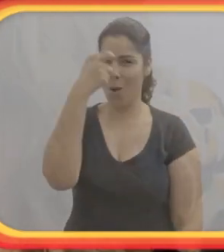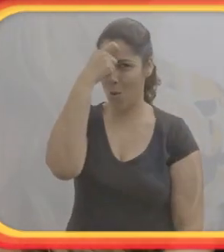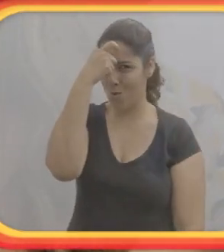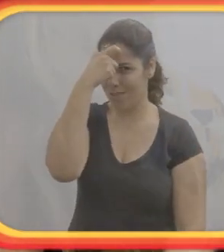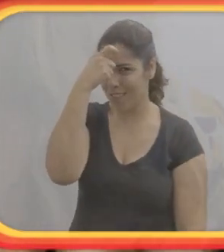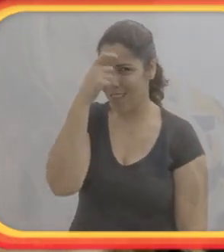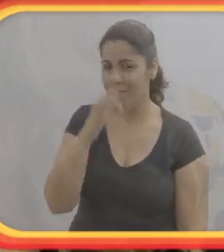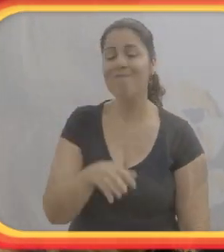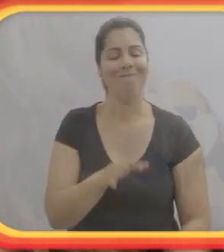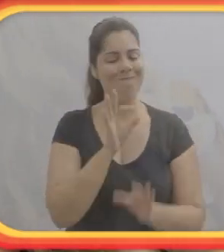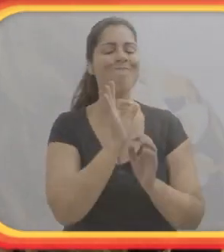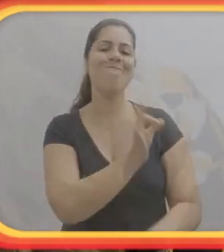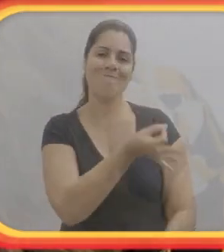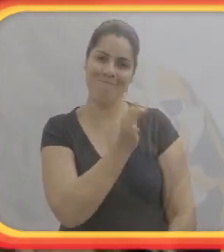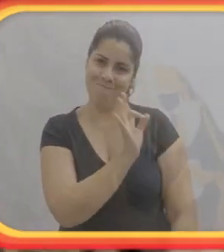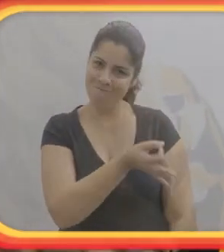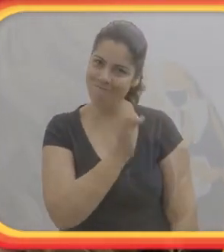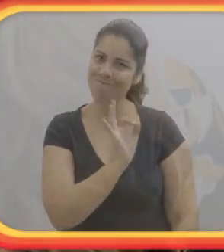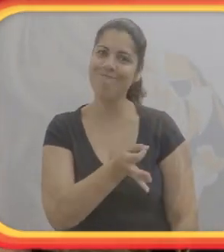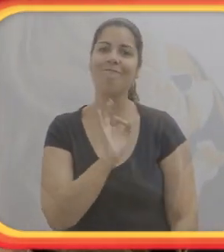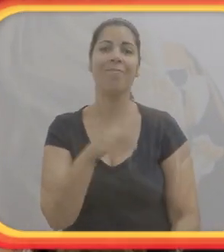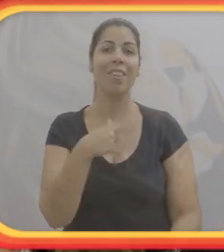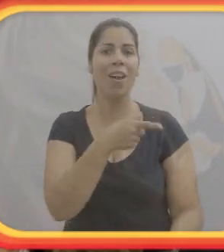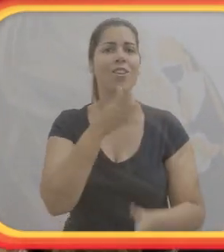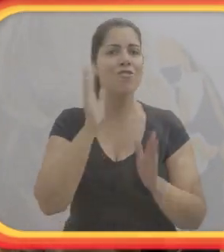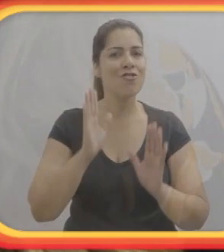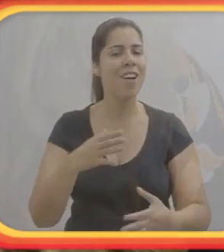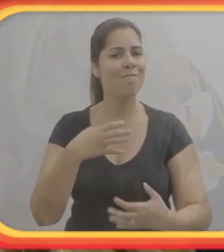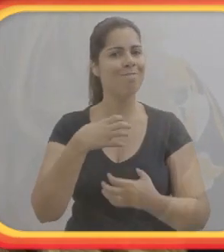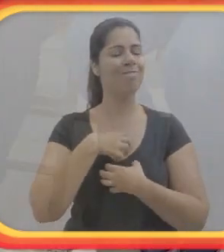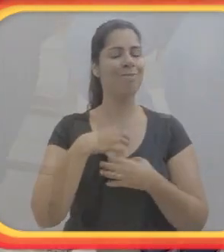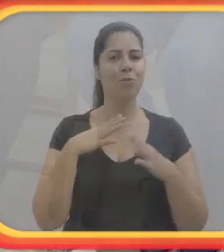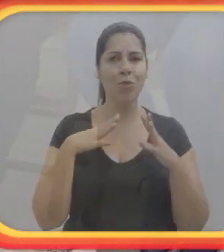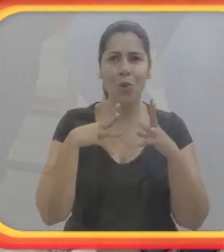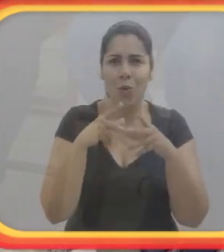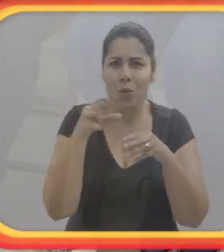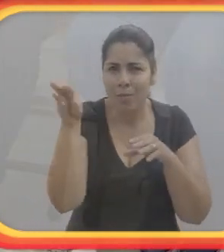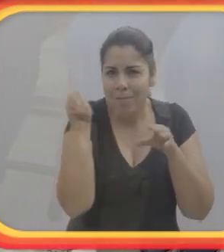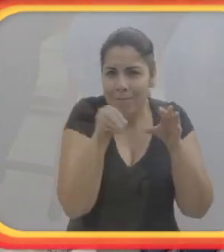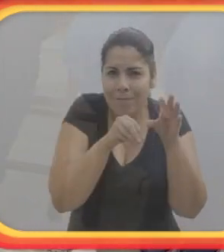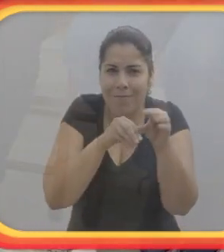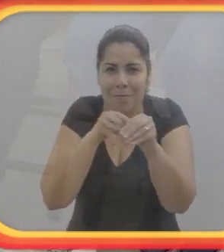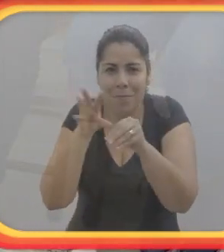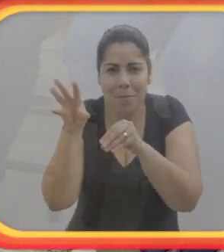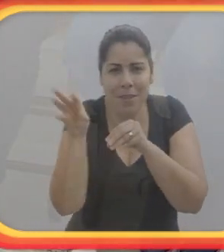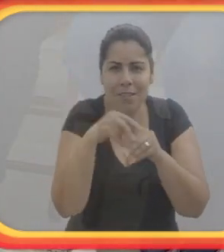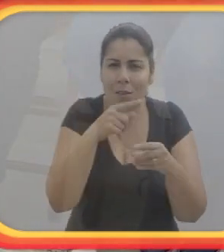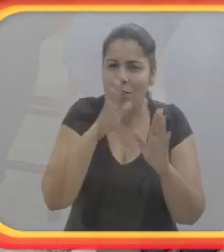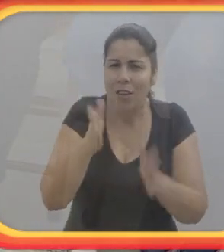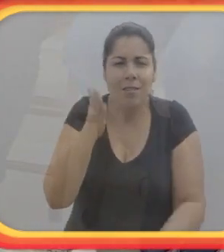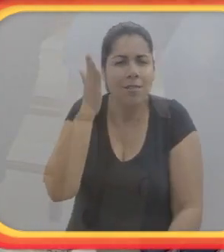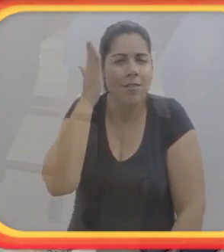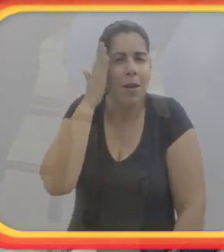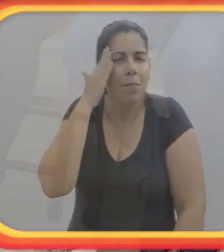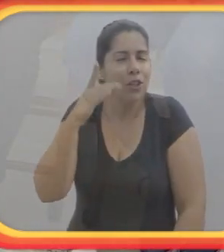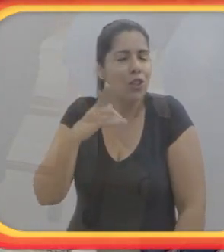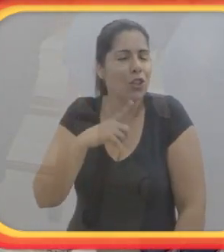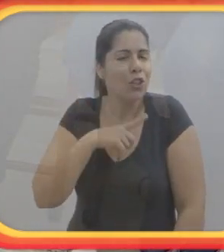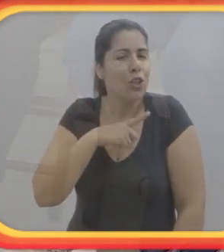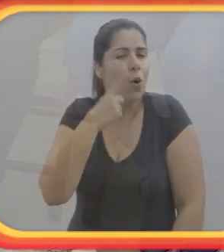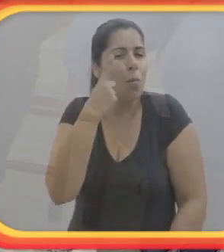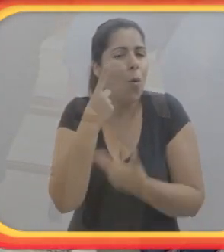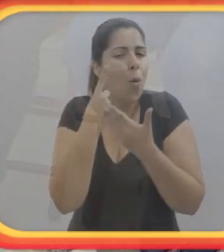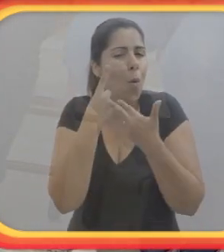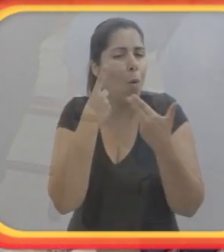deixou que ele viesse caminhando, né? E a gente sabia, estava muito próximo, né? Dessa